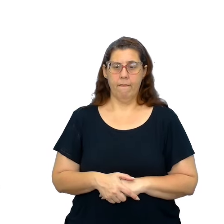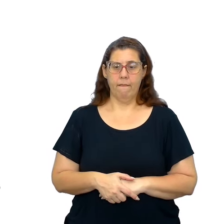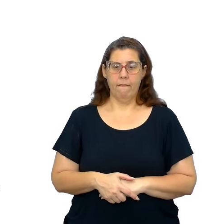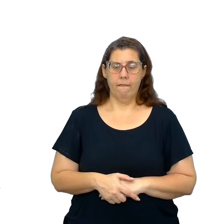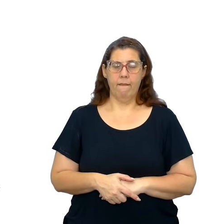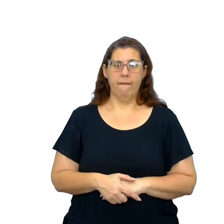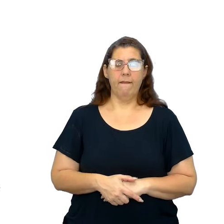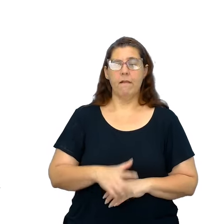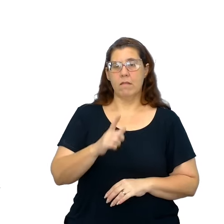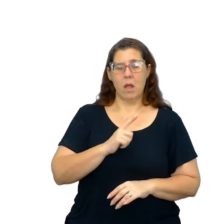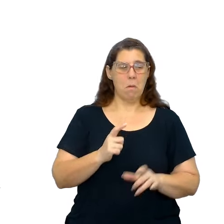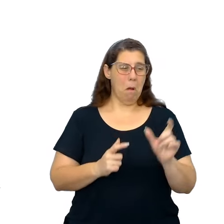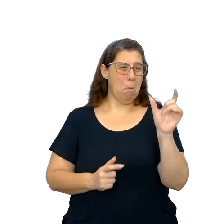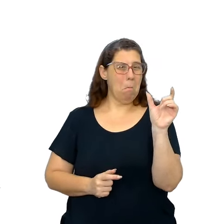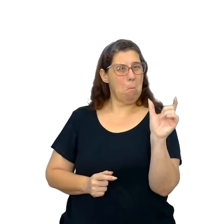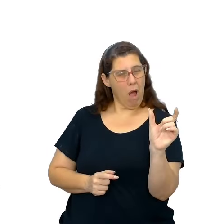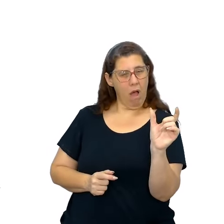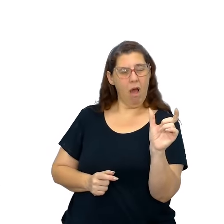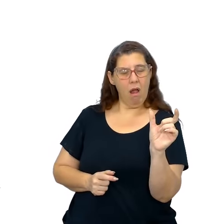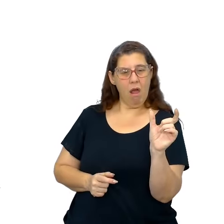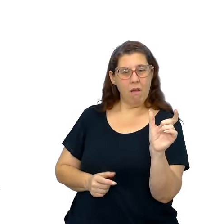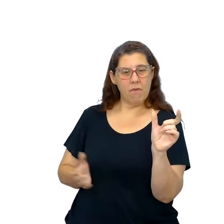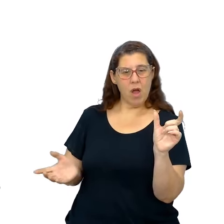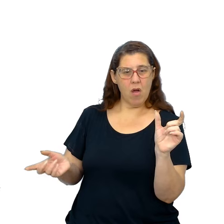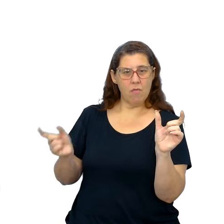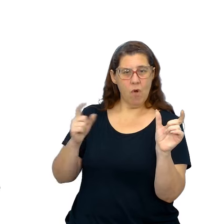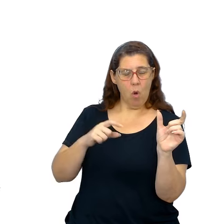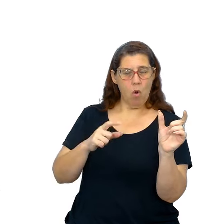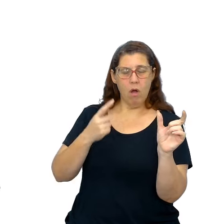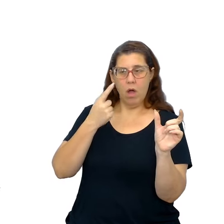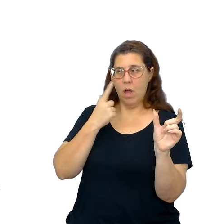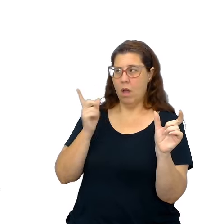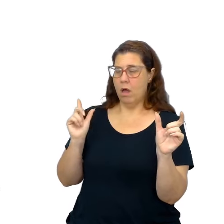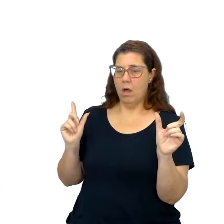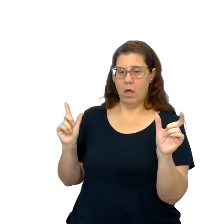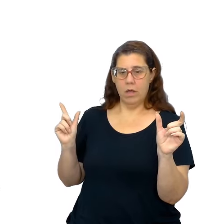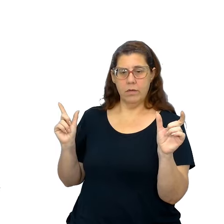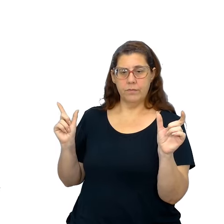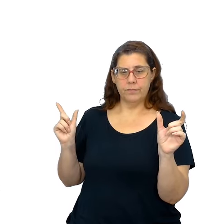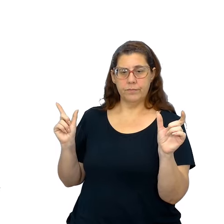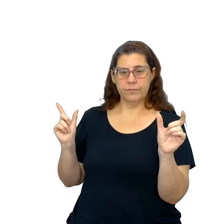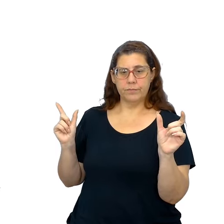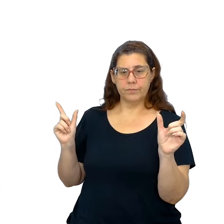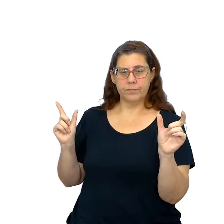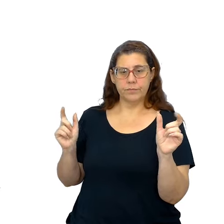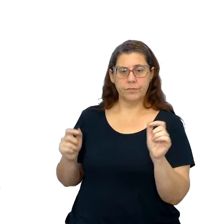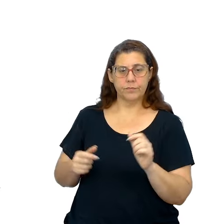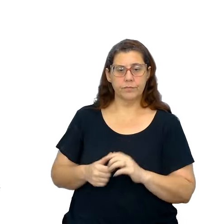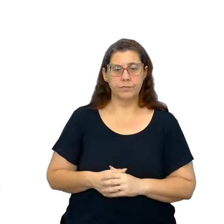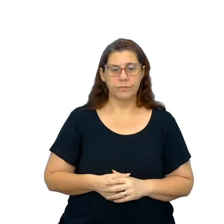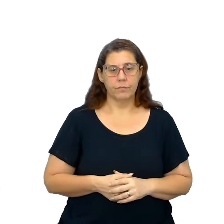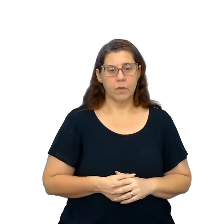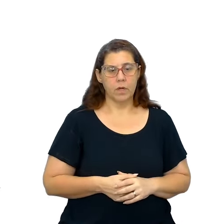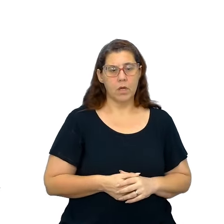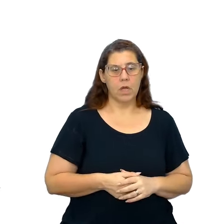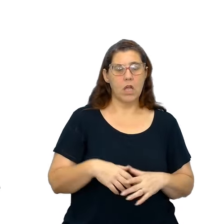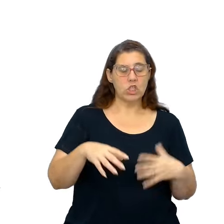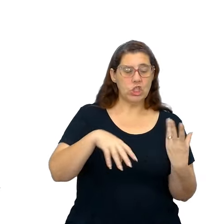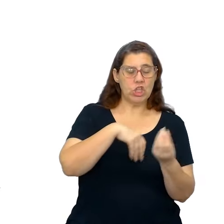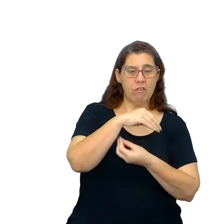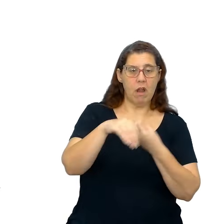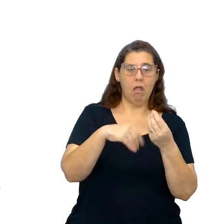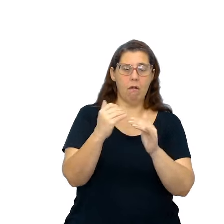tem uma palavra aqui, voltando aqui para a habilidade, né, além do resolver conjecturar, tem generalizando